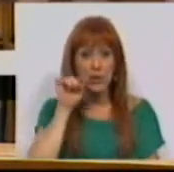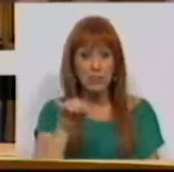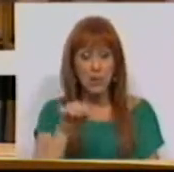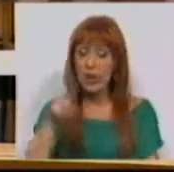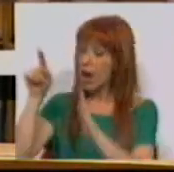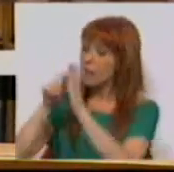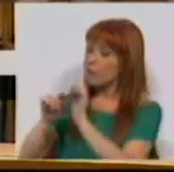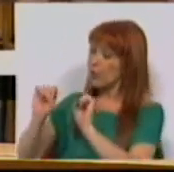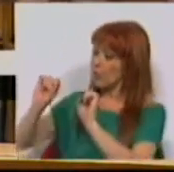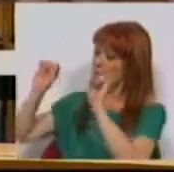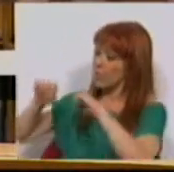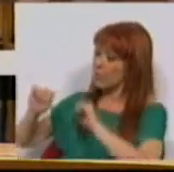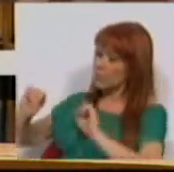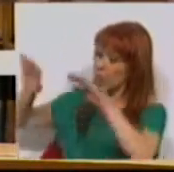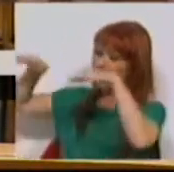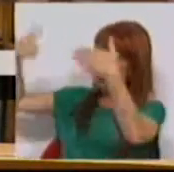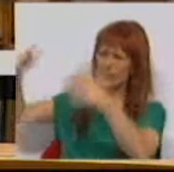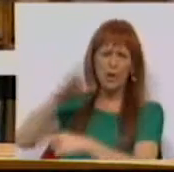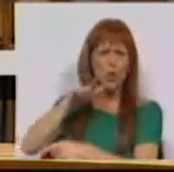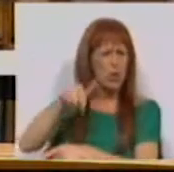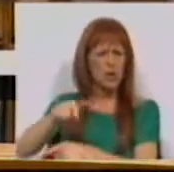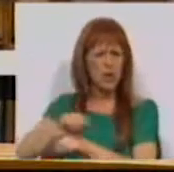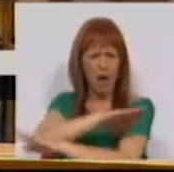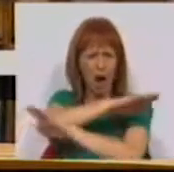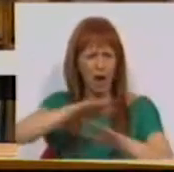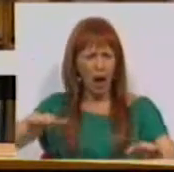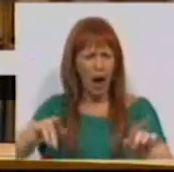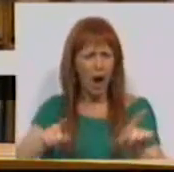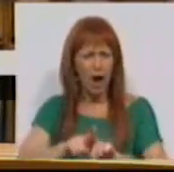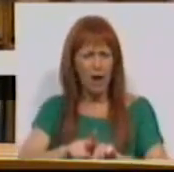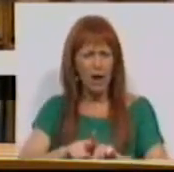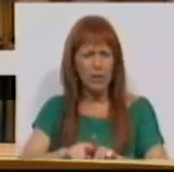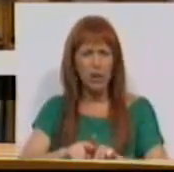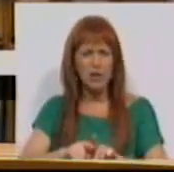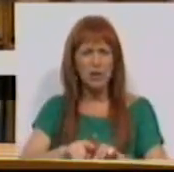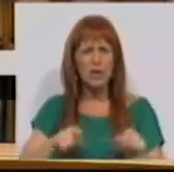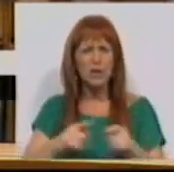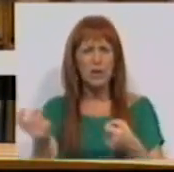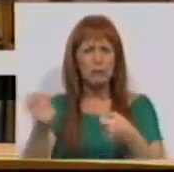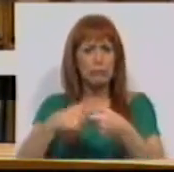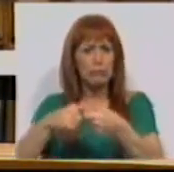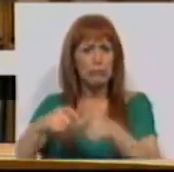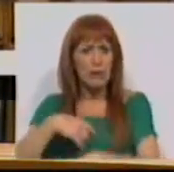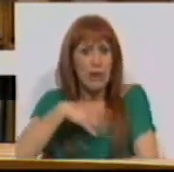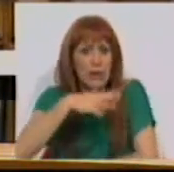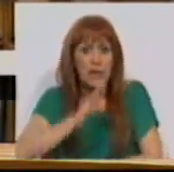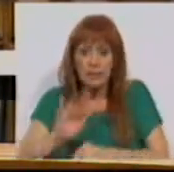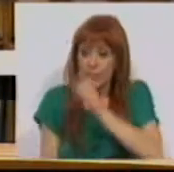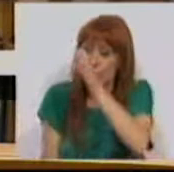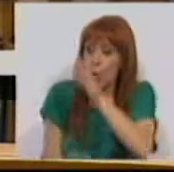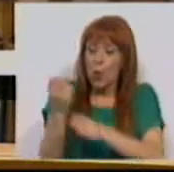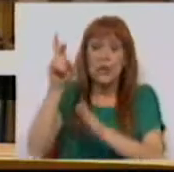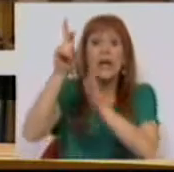o memorando inicial da Troika não dizia para acabar com as portarias de extensão. Dizia que tinham que ser